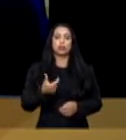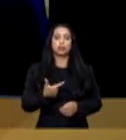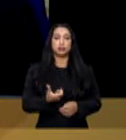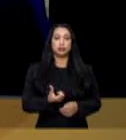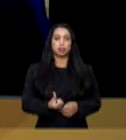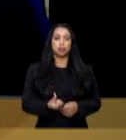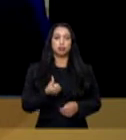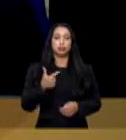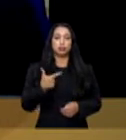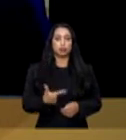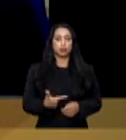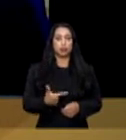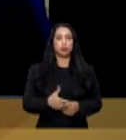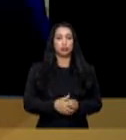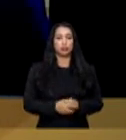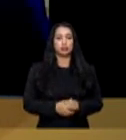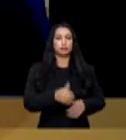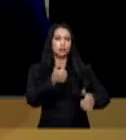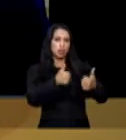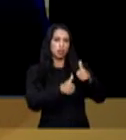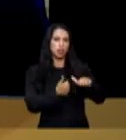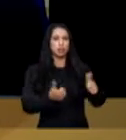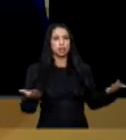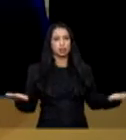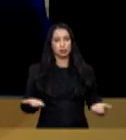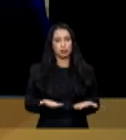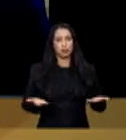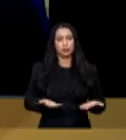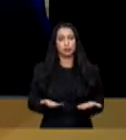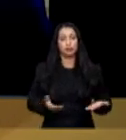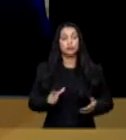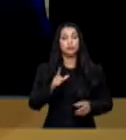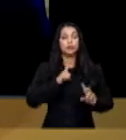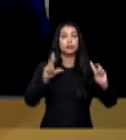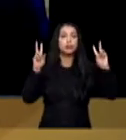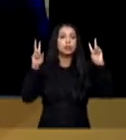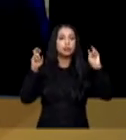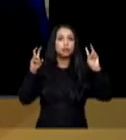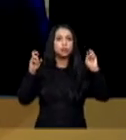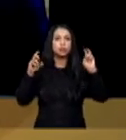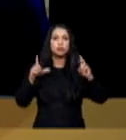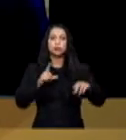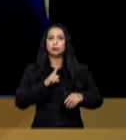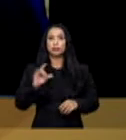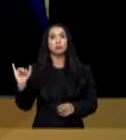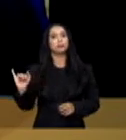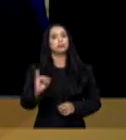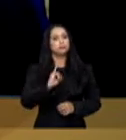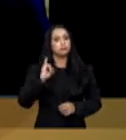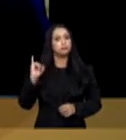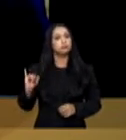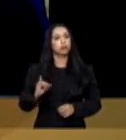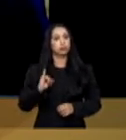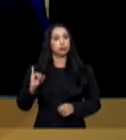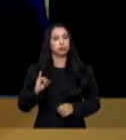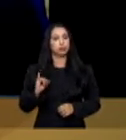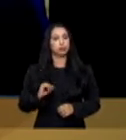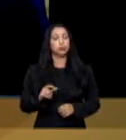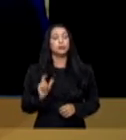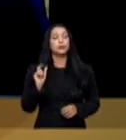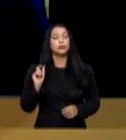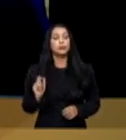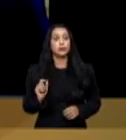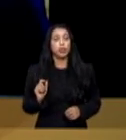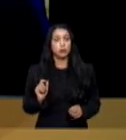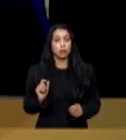979.962, ora sob exame dessa Suprema Corte, versa tema que se reveste da mais alta importância e consiste